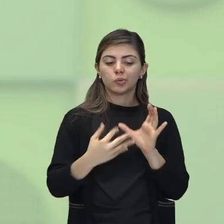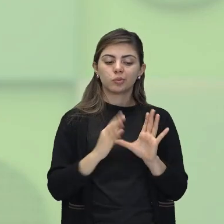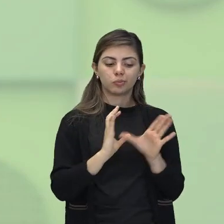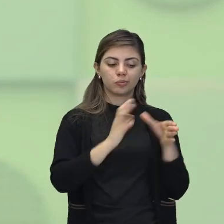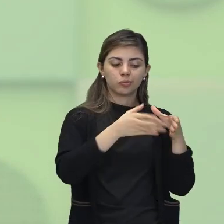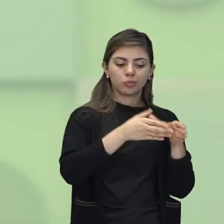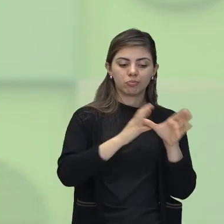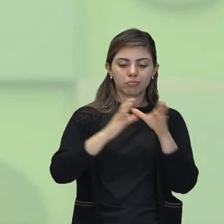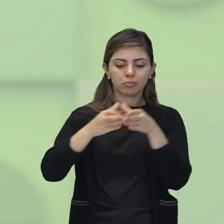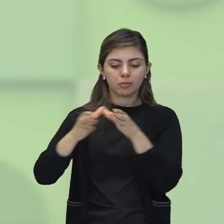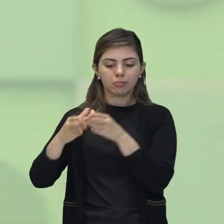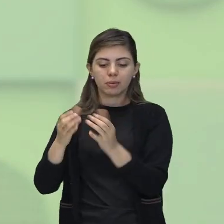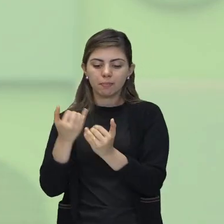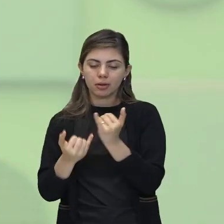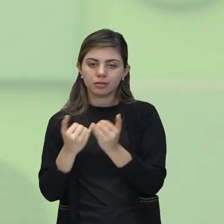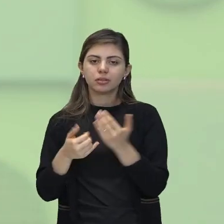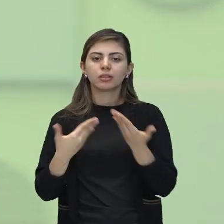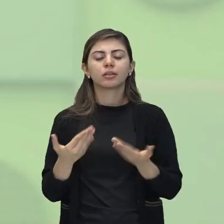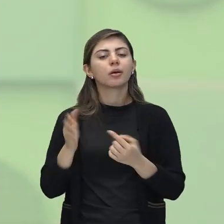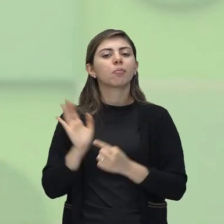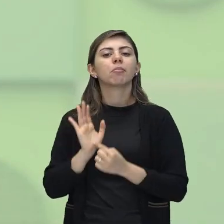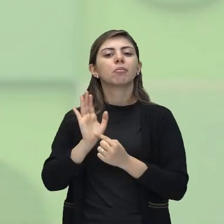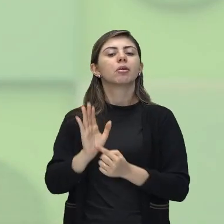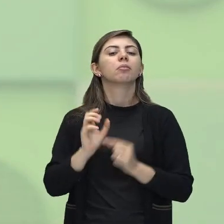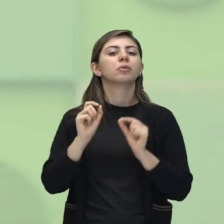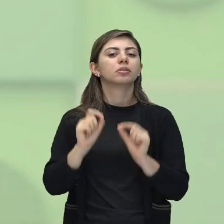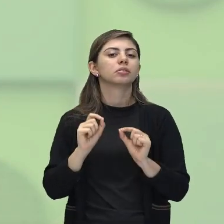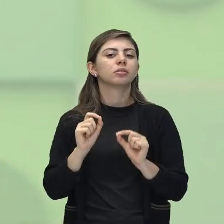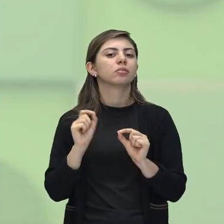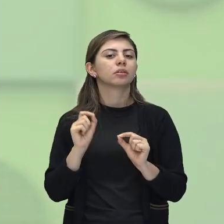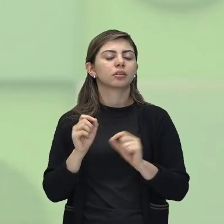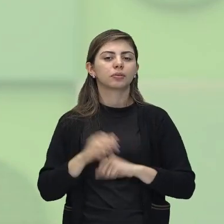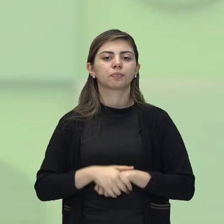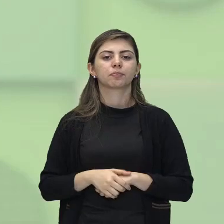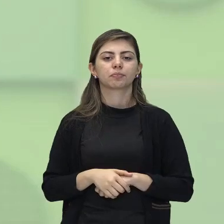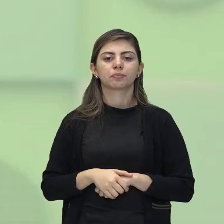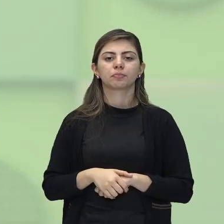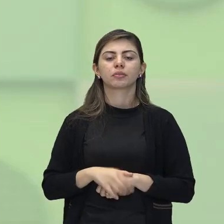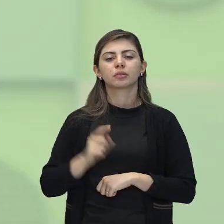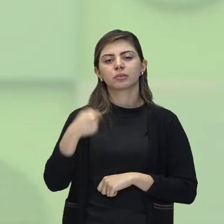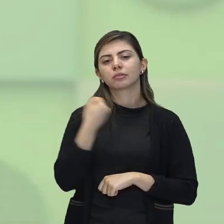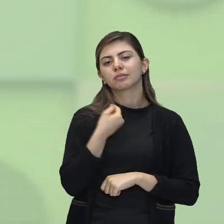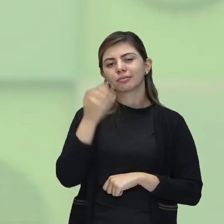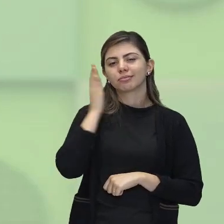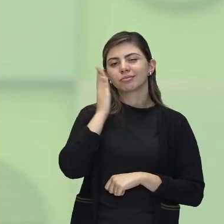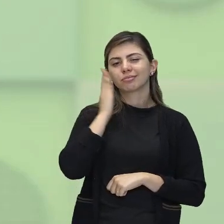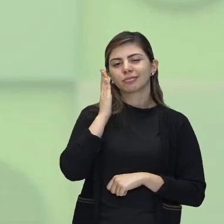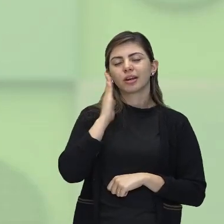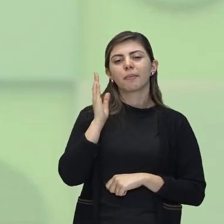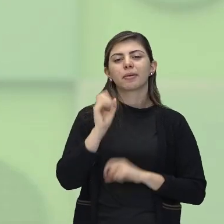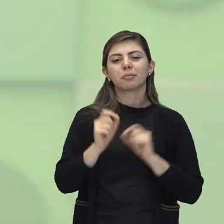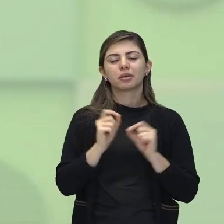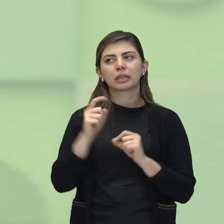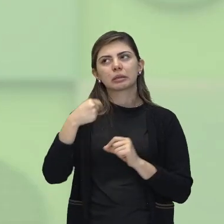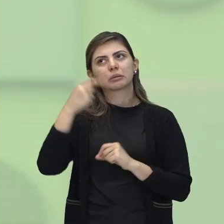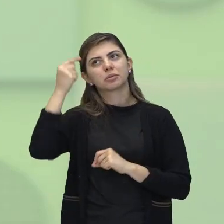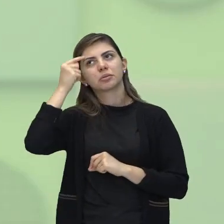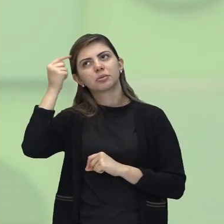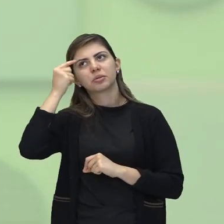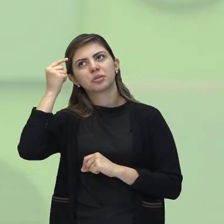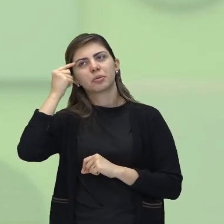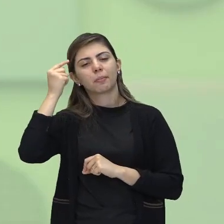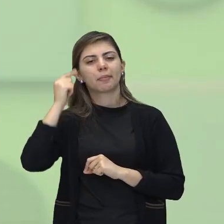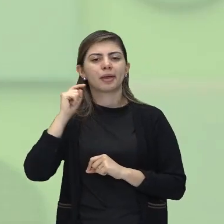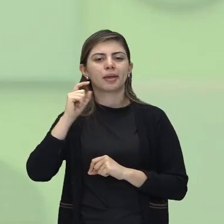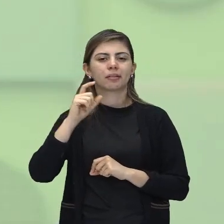e tudo isso é para mostrar que, embora nós possamos pensar que esse